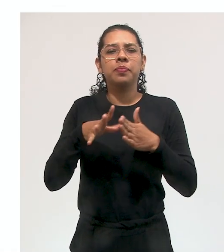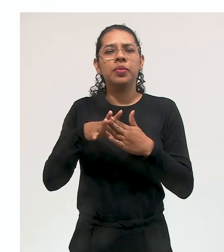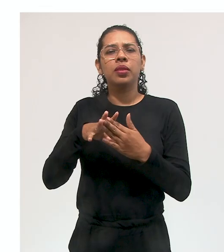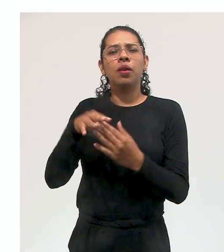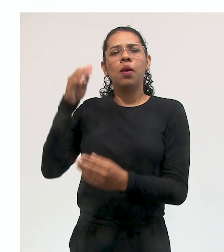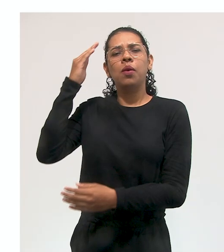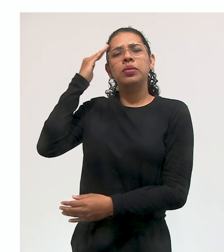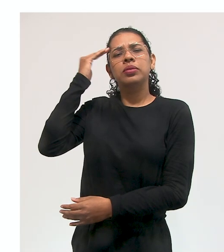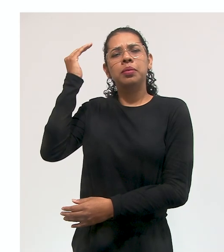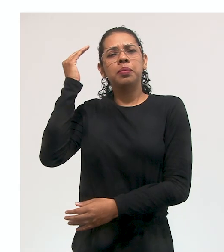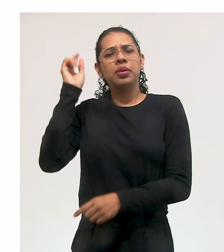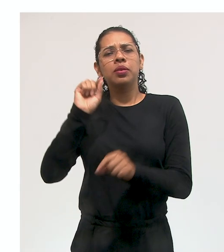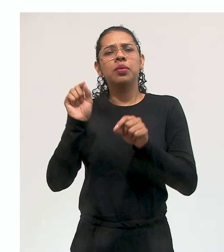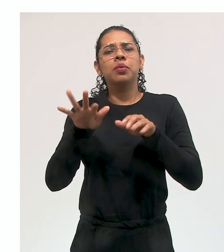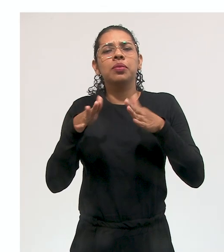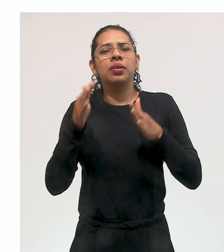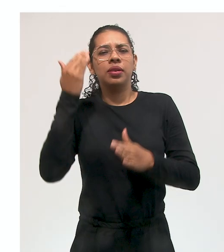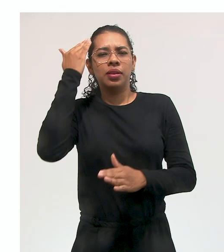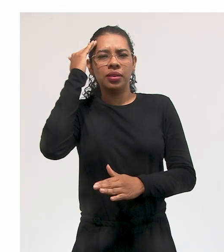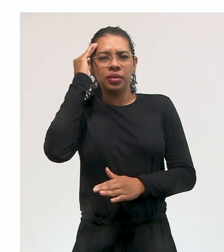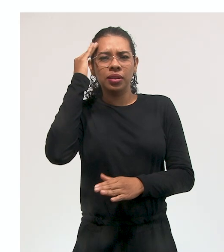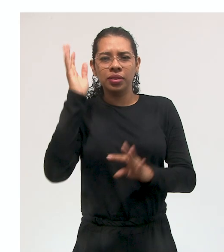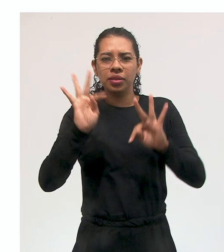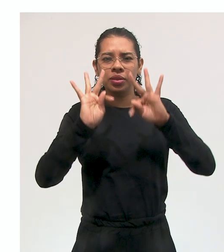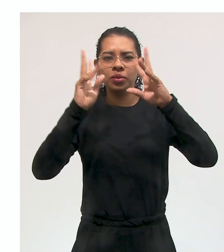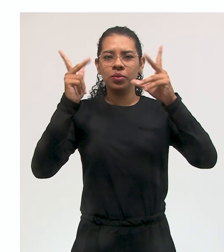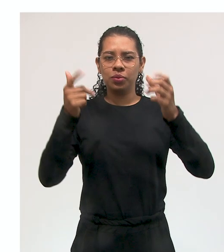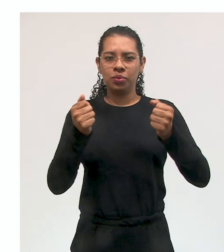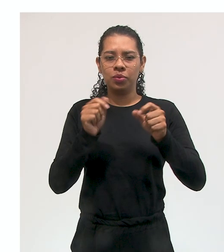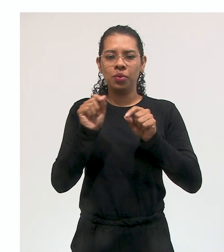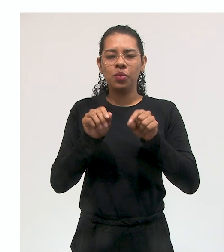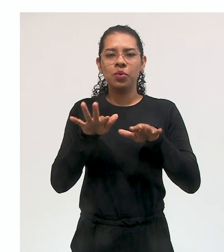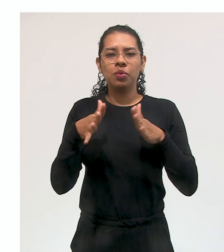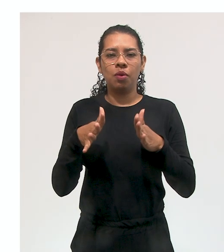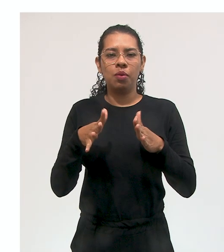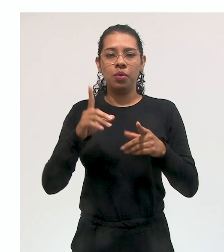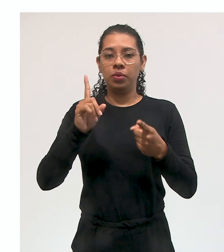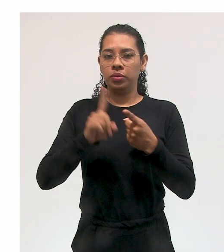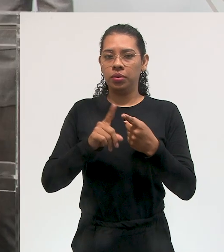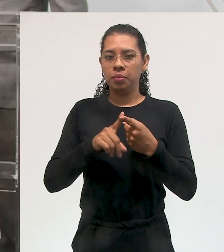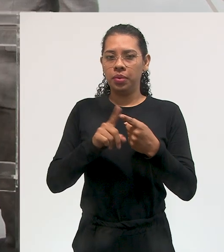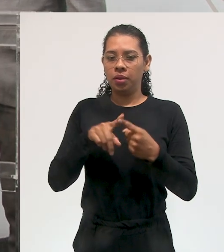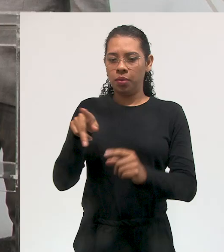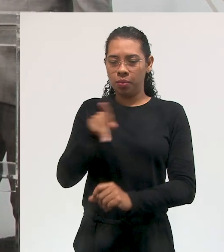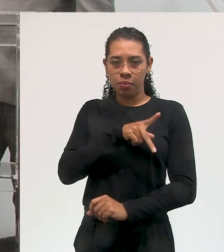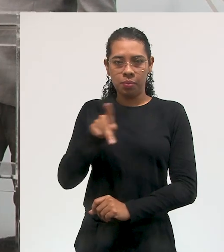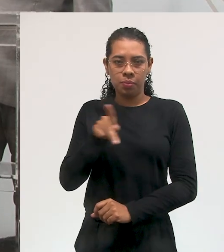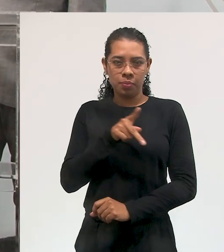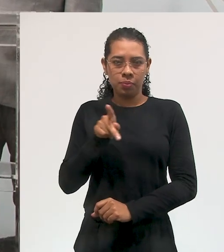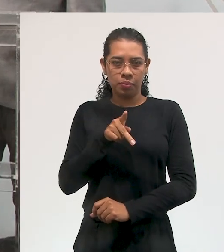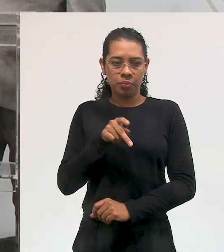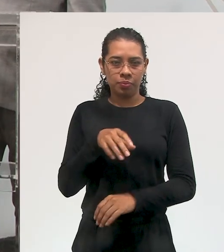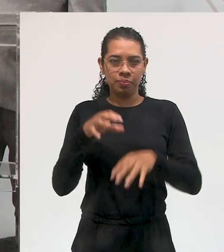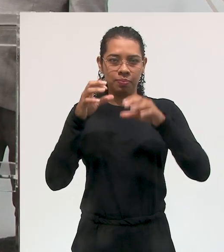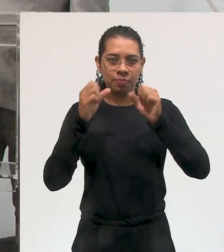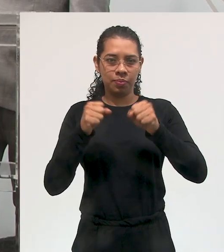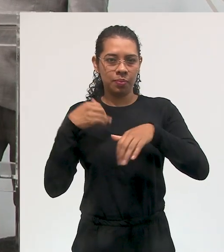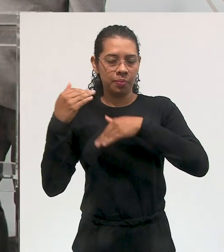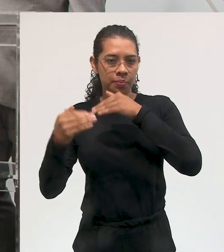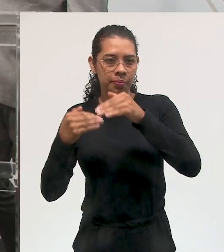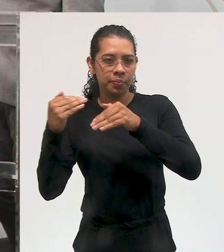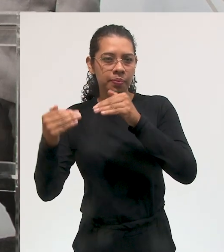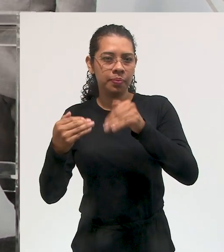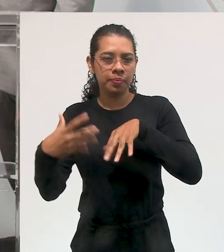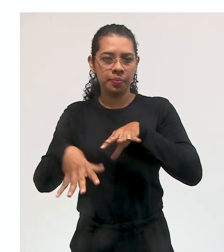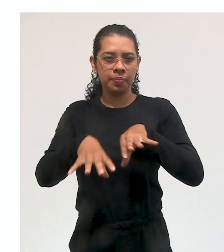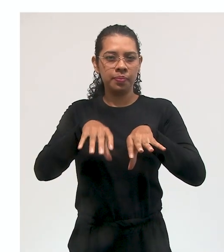que saberes possuem os professores, né? Vários saberes e a gente vai refletir agora um pouco sobre isso. Qual é o ciclo de vida do docente?